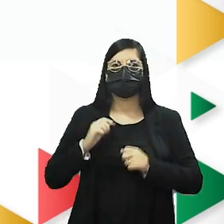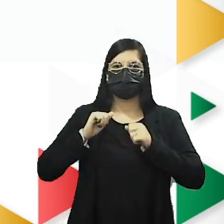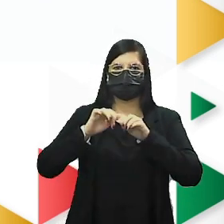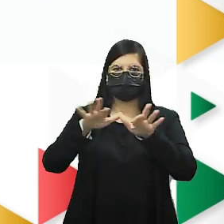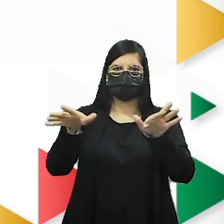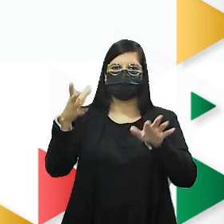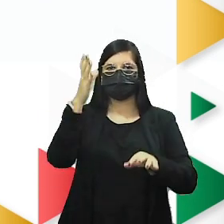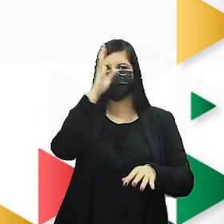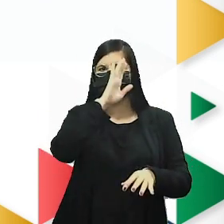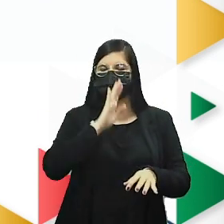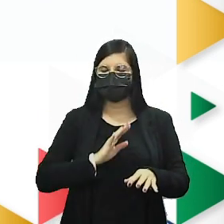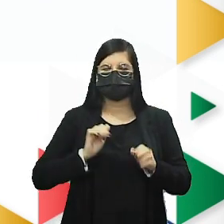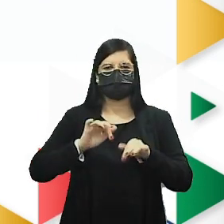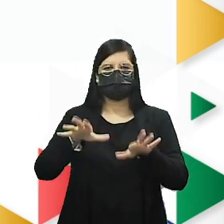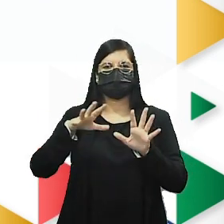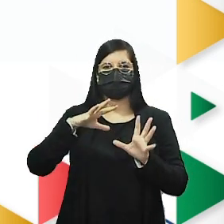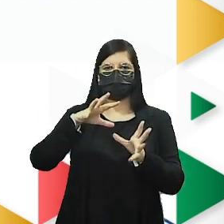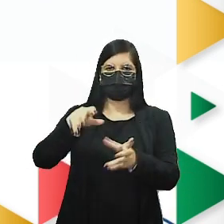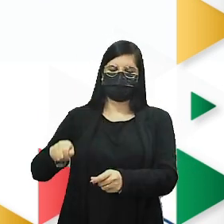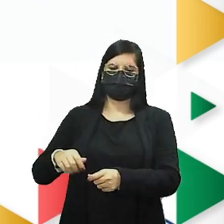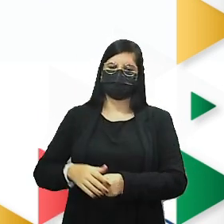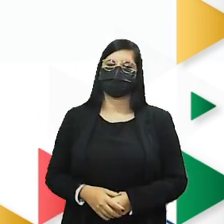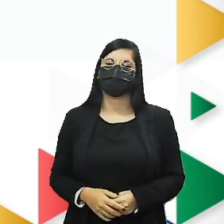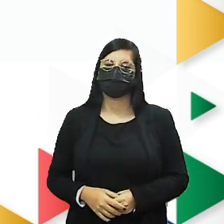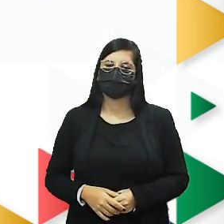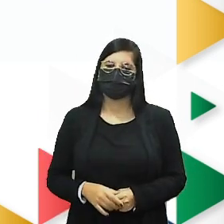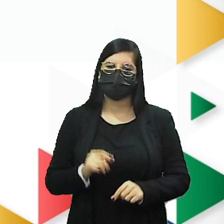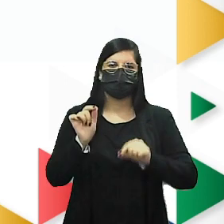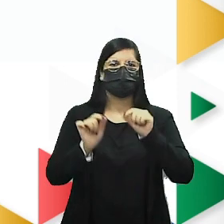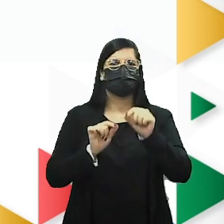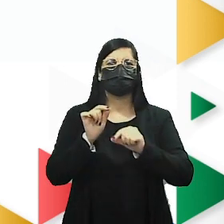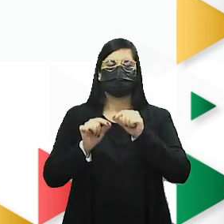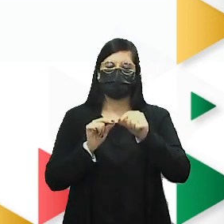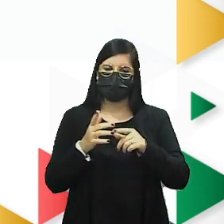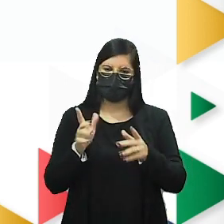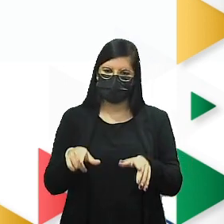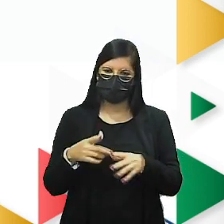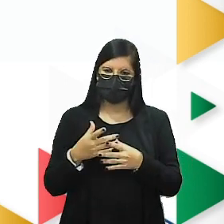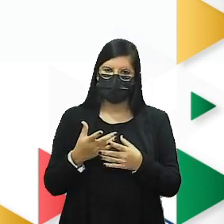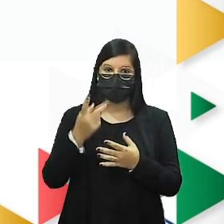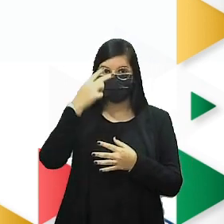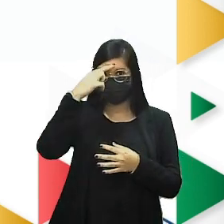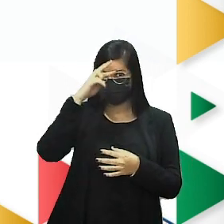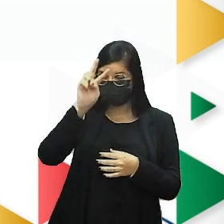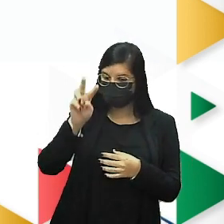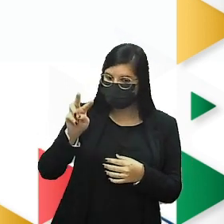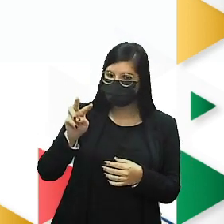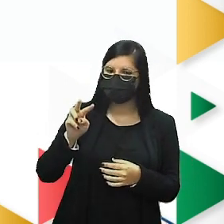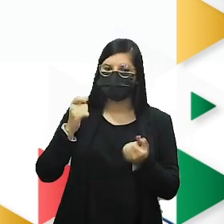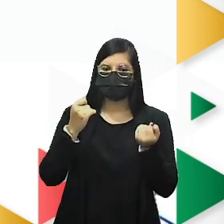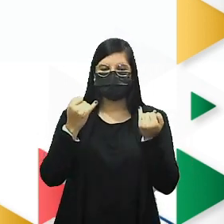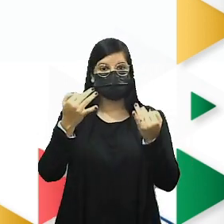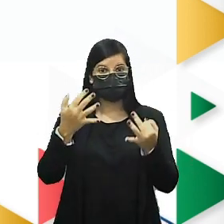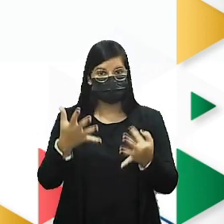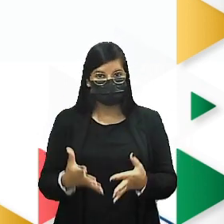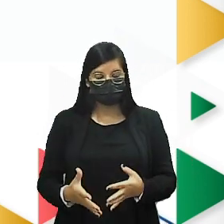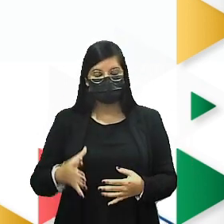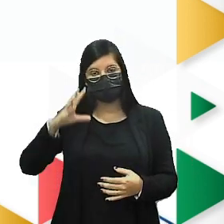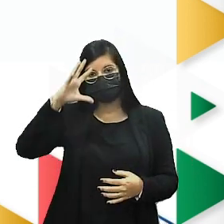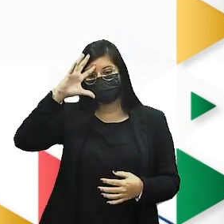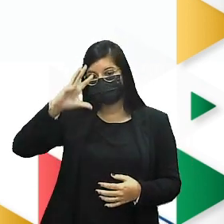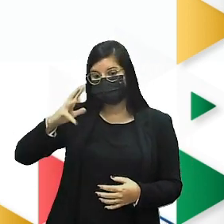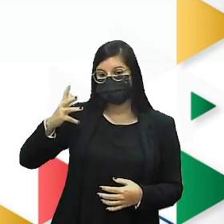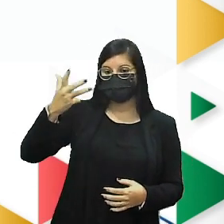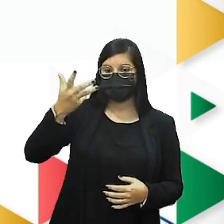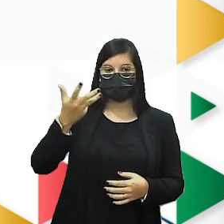espalharam pelo mundo todo que tem sua versão, né? Então, o que são lendas urbanas? São pequenas histórias, explicações ou